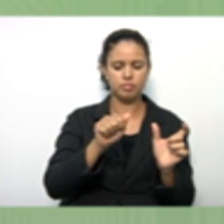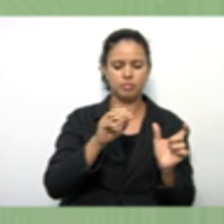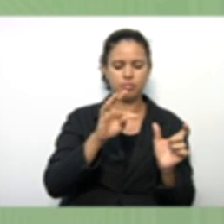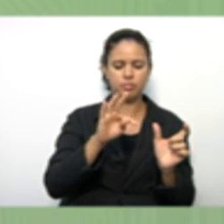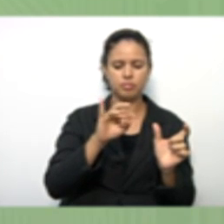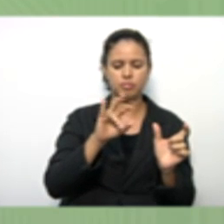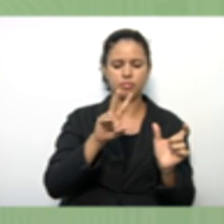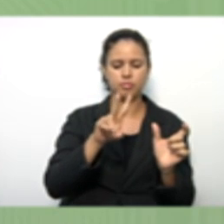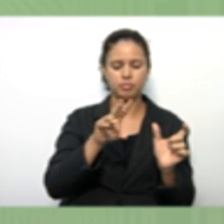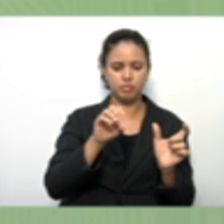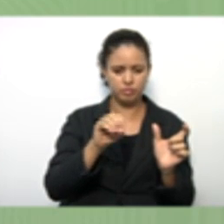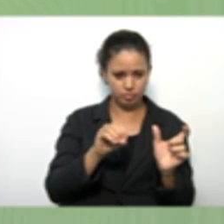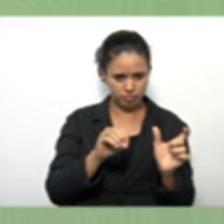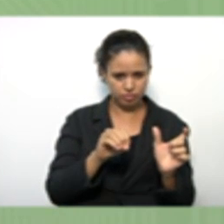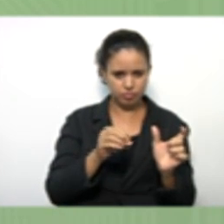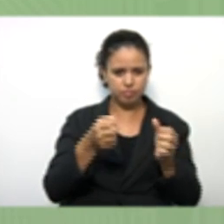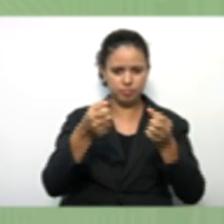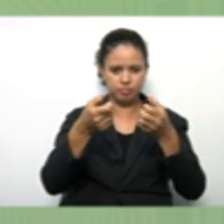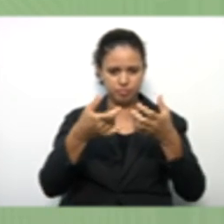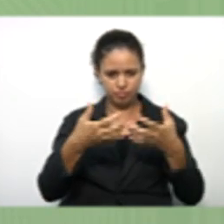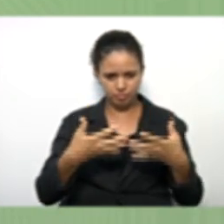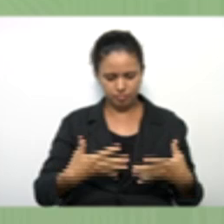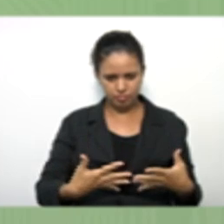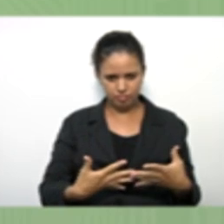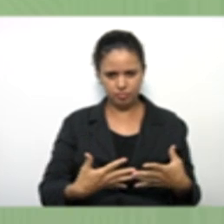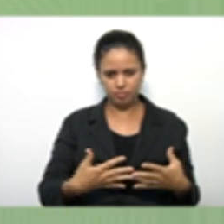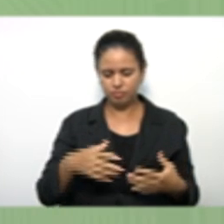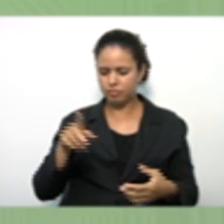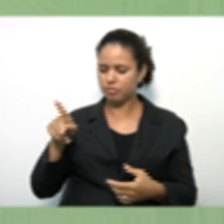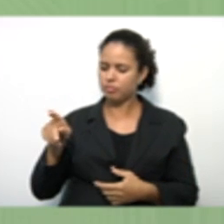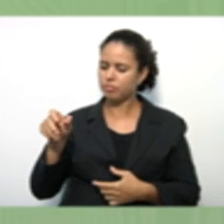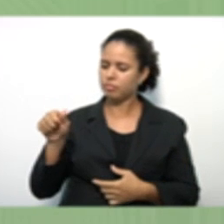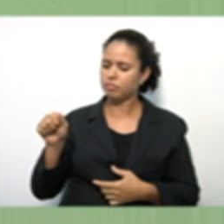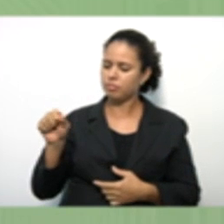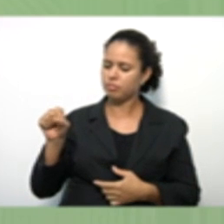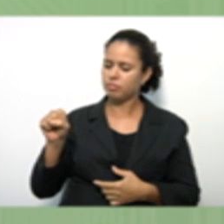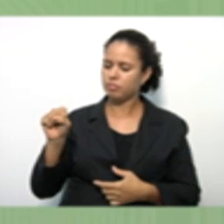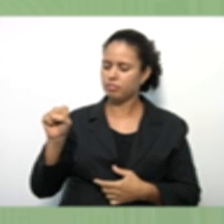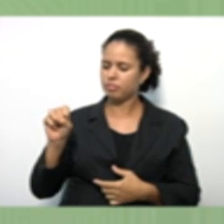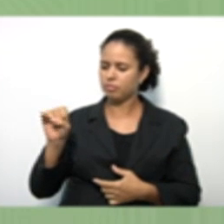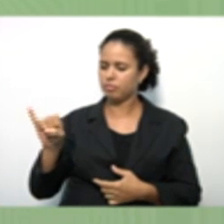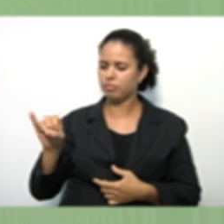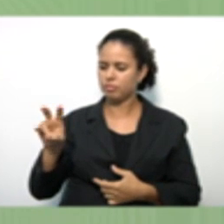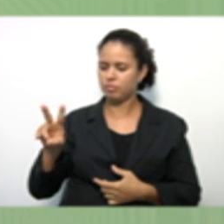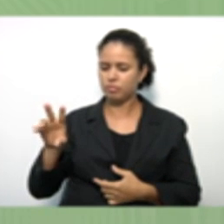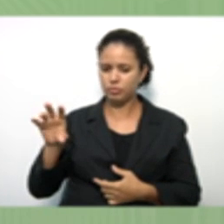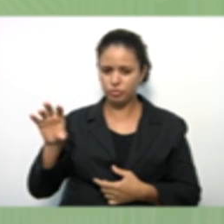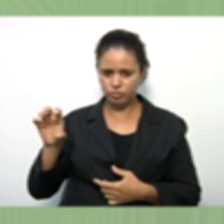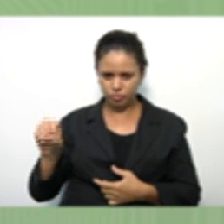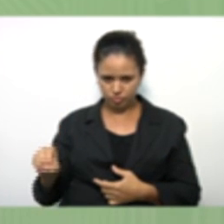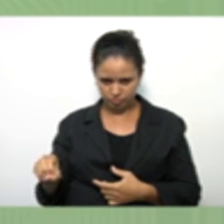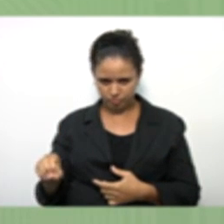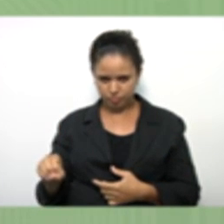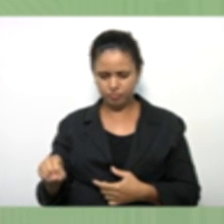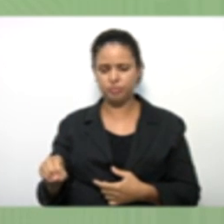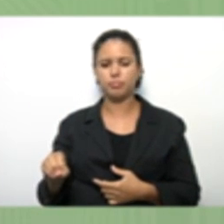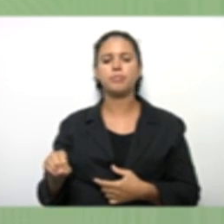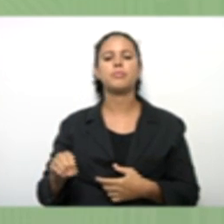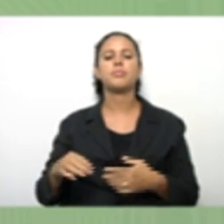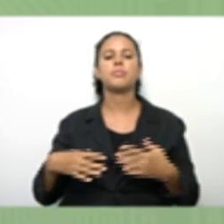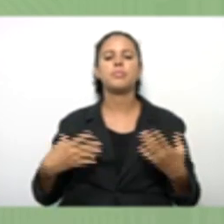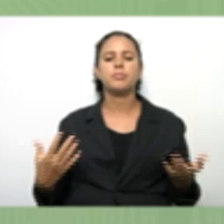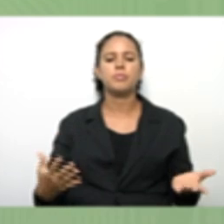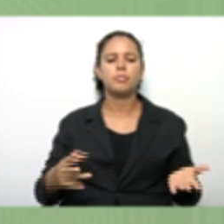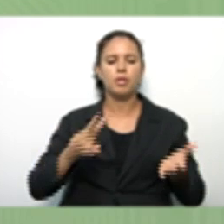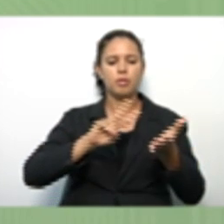resumidos da seguinte forma. Então, nós temos lá duplicatas a receber. O que seria essa duplicatas a